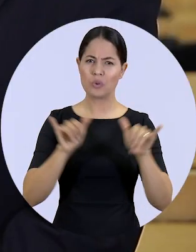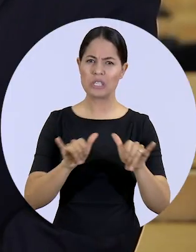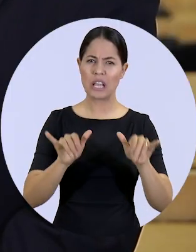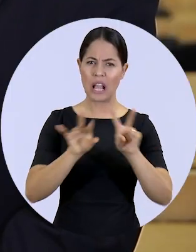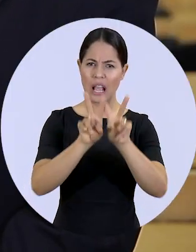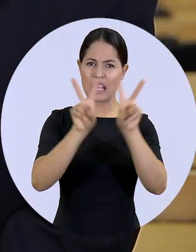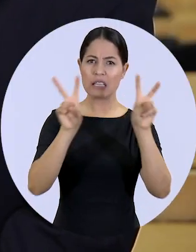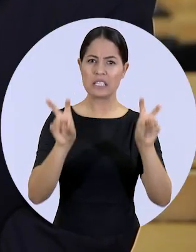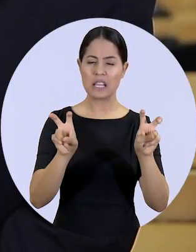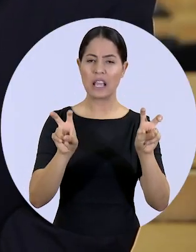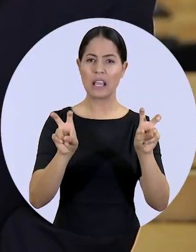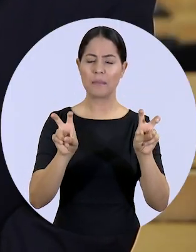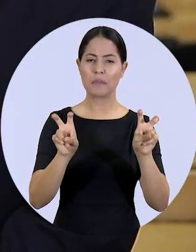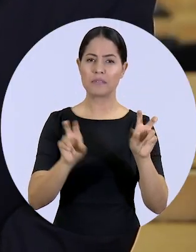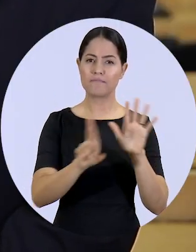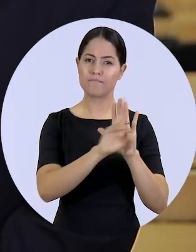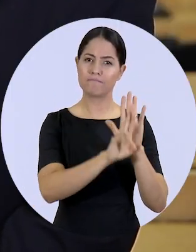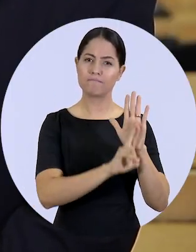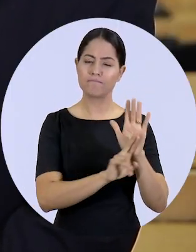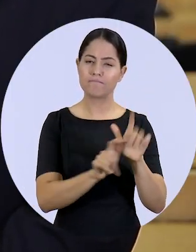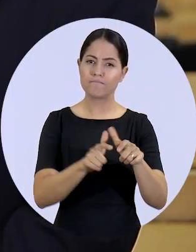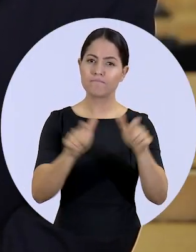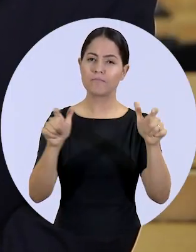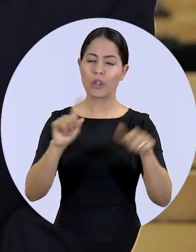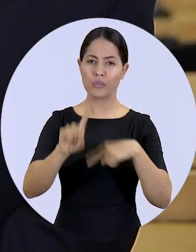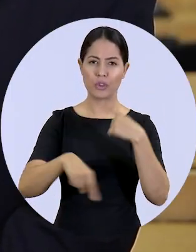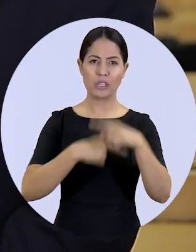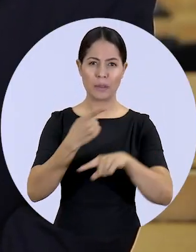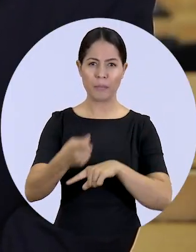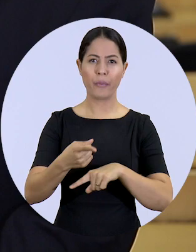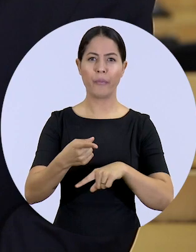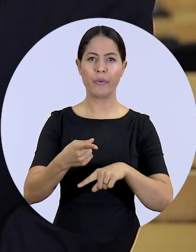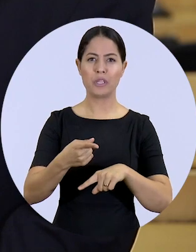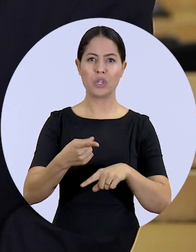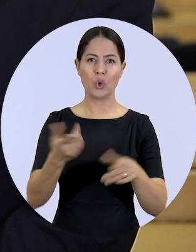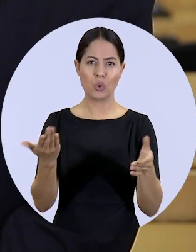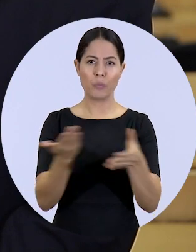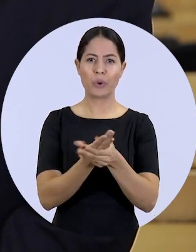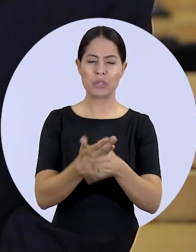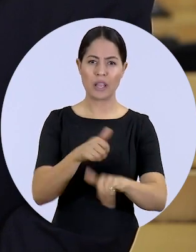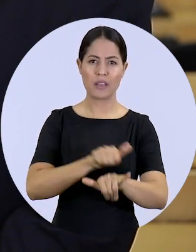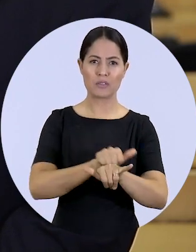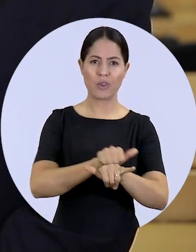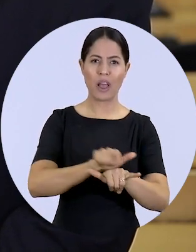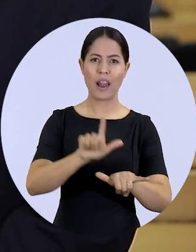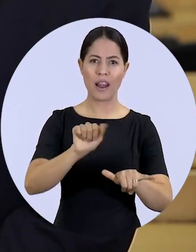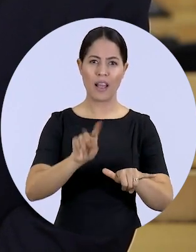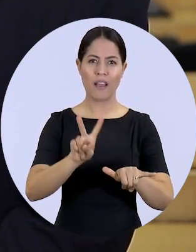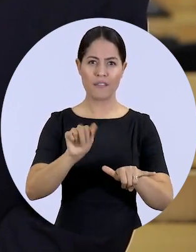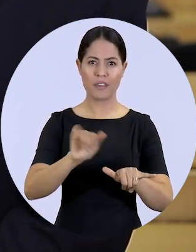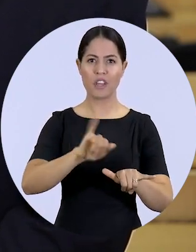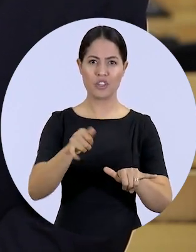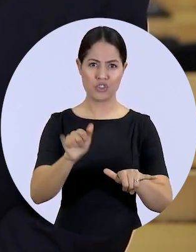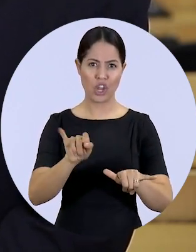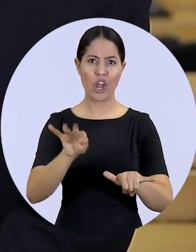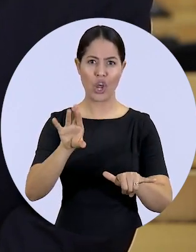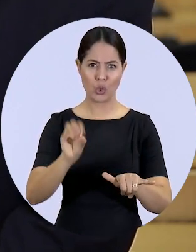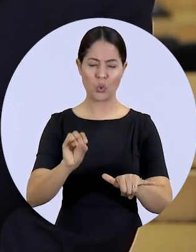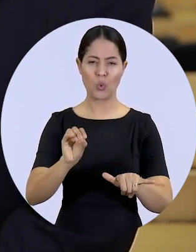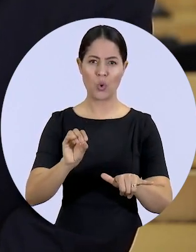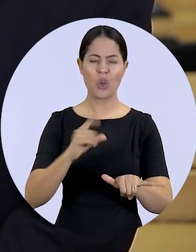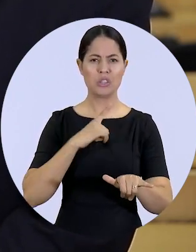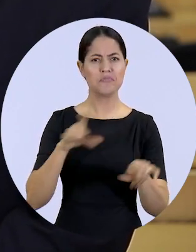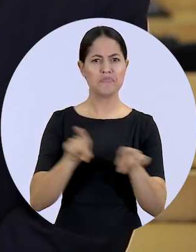este crescimento chegou justamente após a Operação Lava Jato e seus diversos desdobramentos, porque mostrou